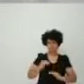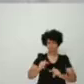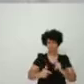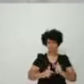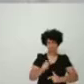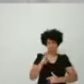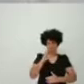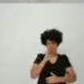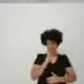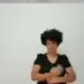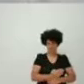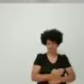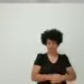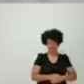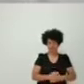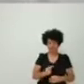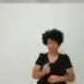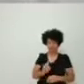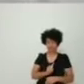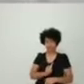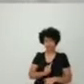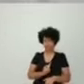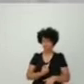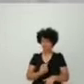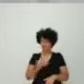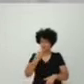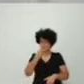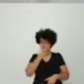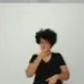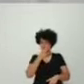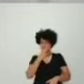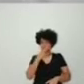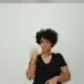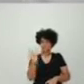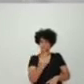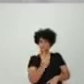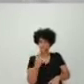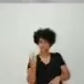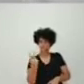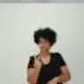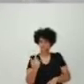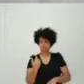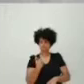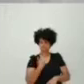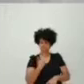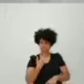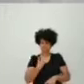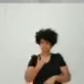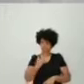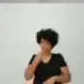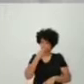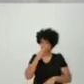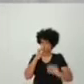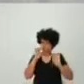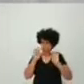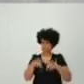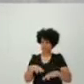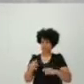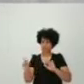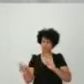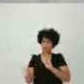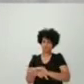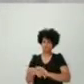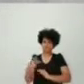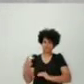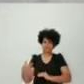e quando a gente conhece a história e eu particularmente conheço bastante os proprietários tive o